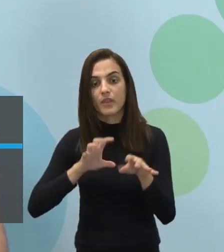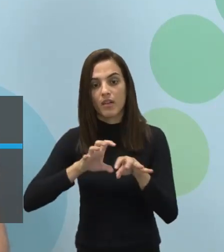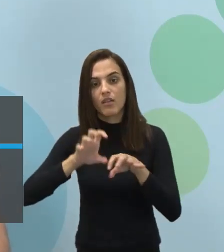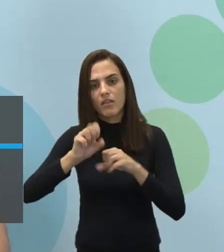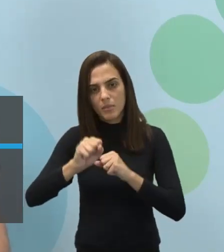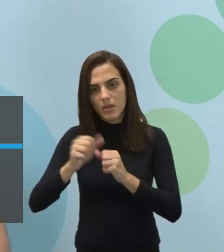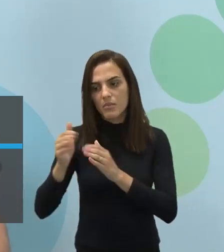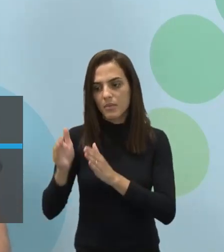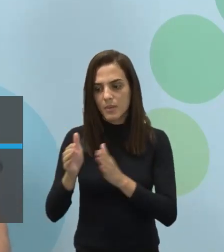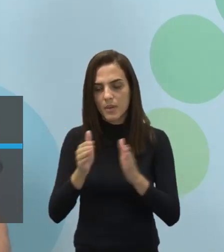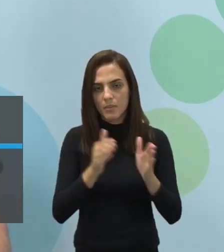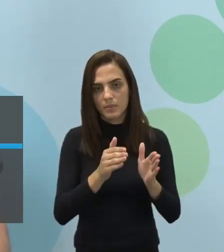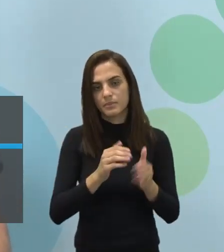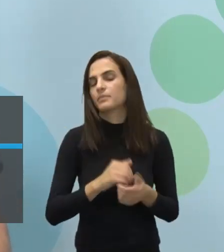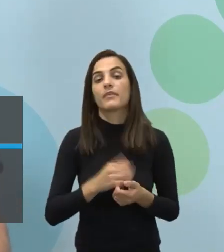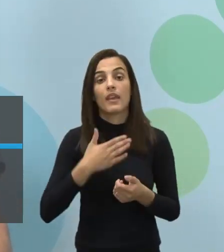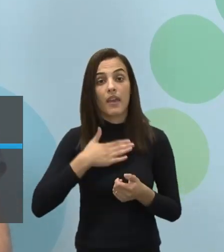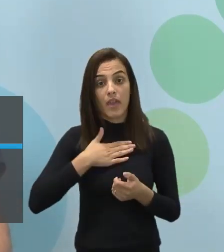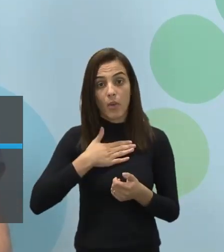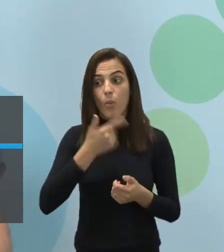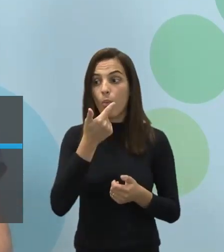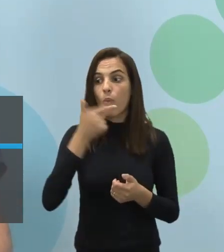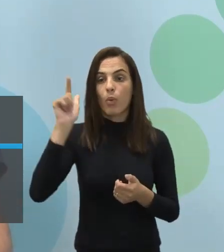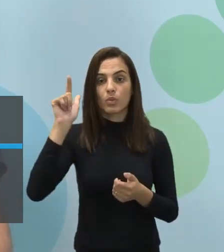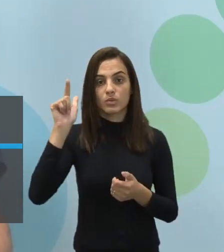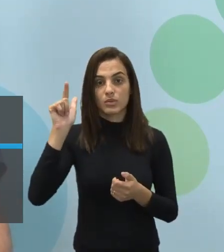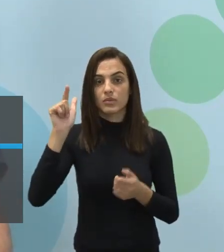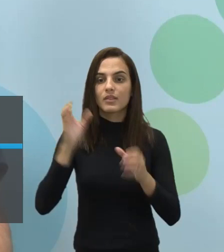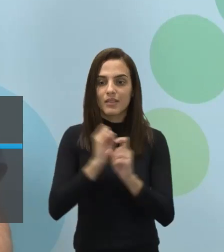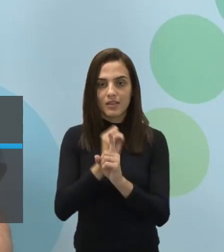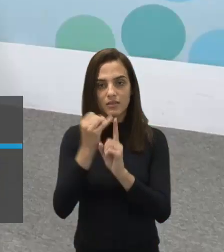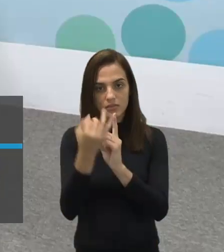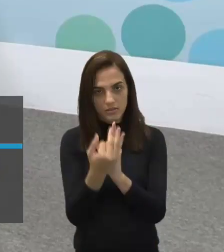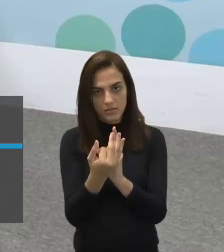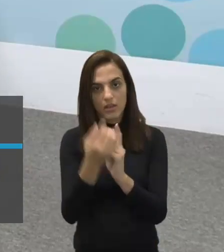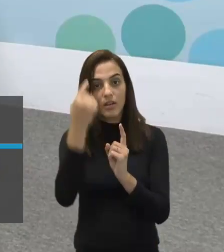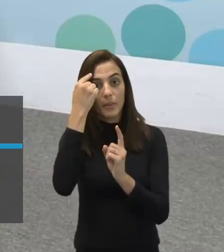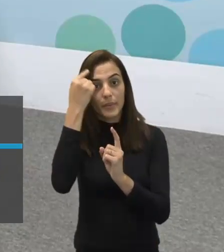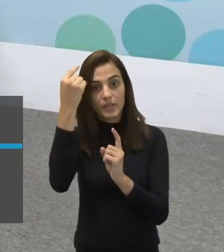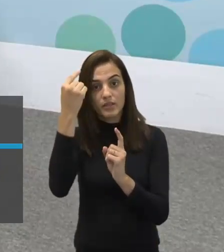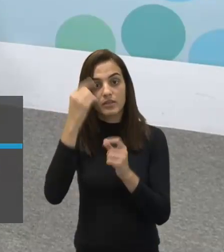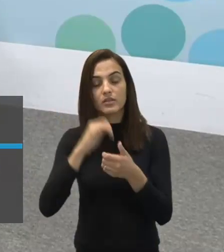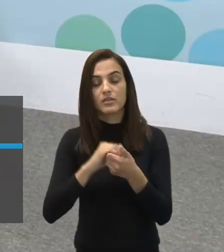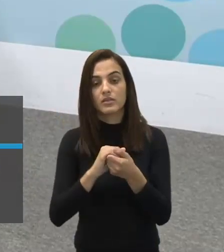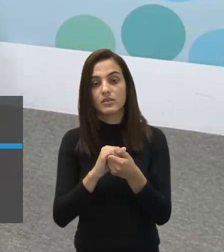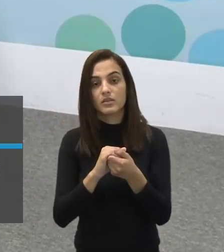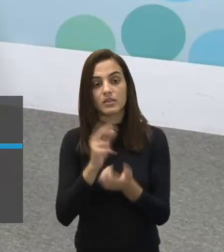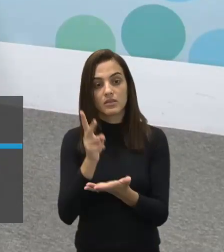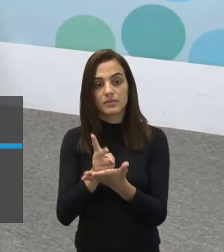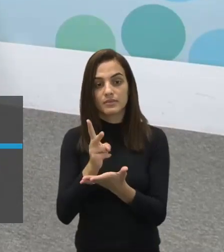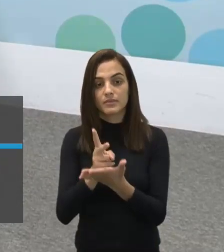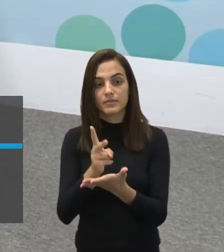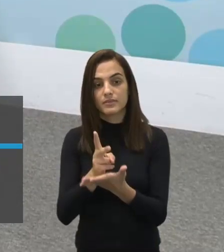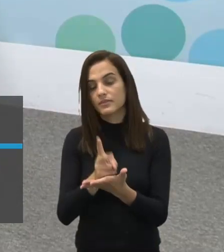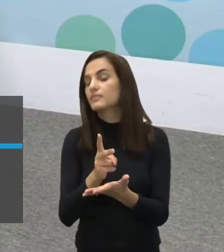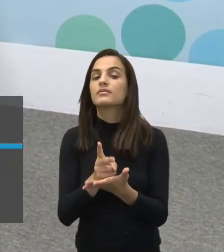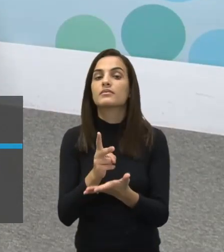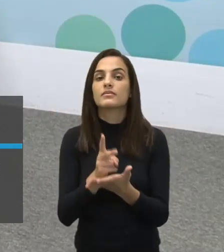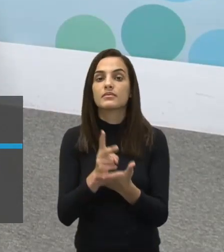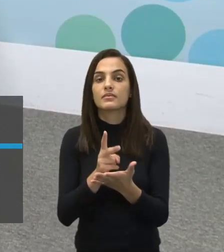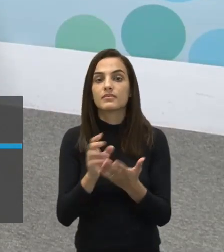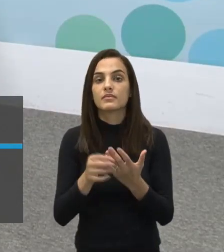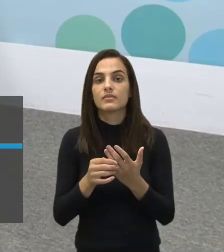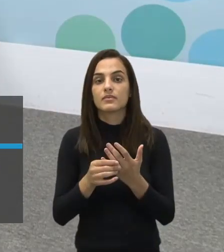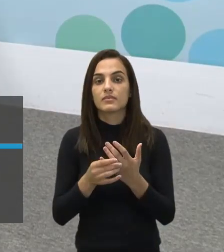de integralização. Eu, o outro e a sociedade. Pensando, então, assim, sempre do ponto mais macro,